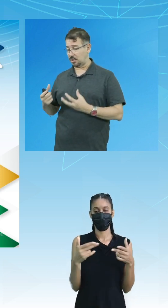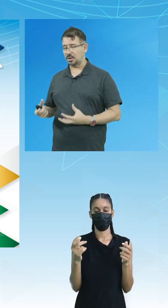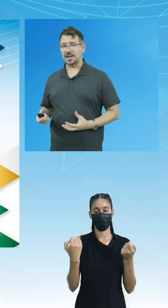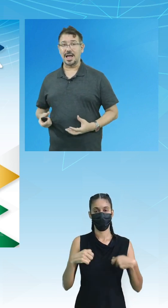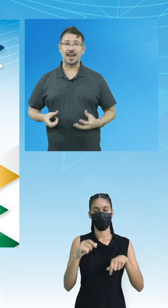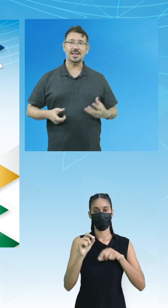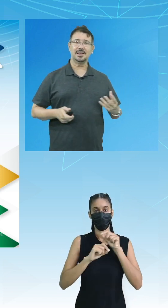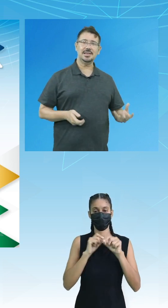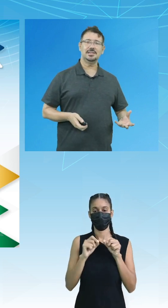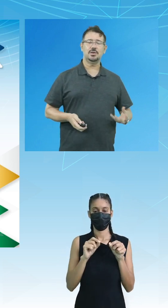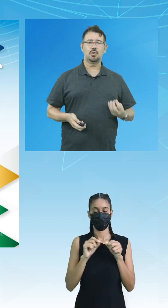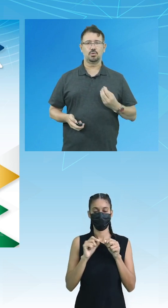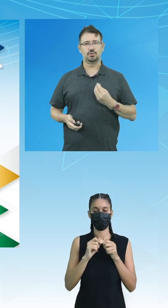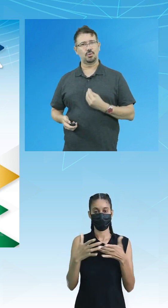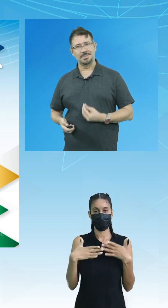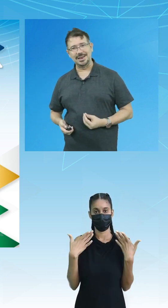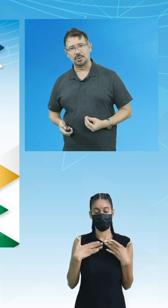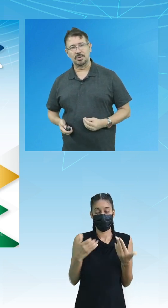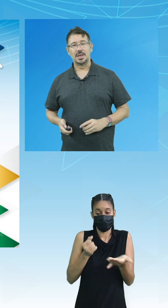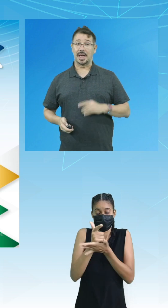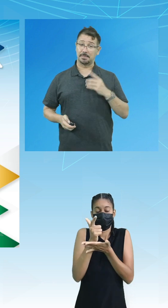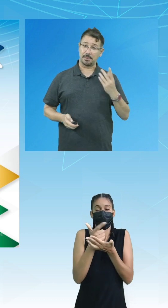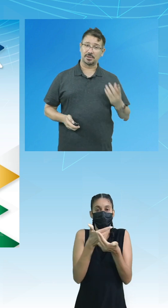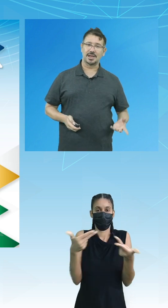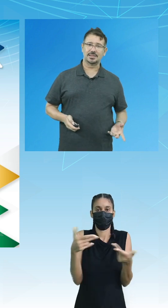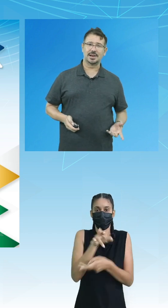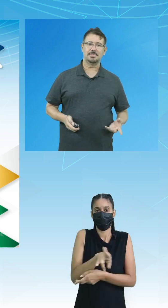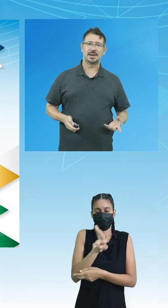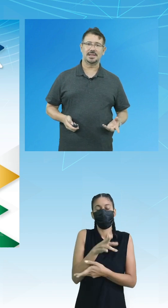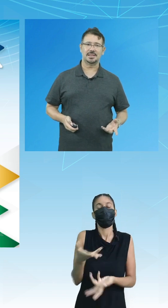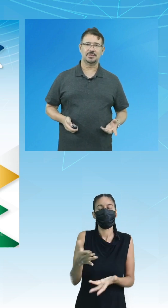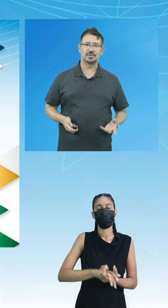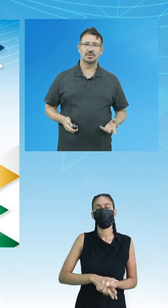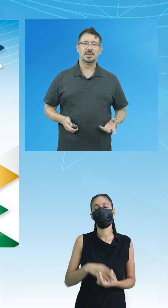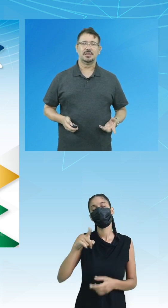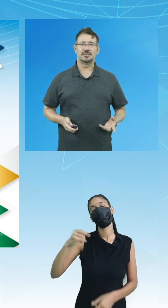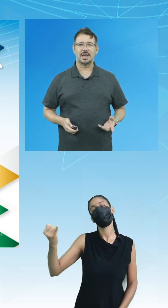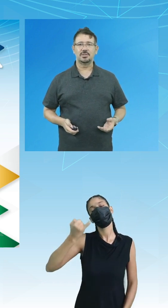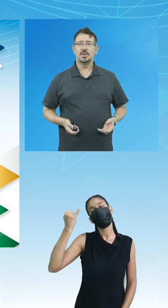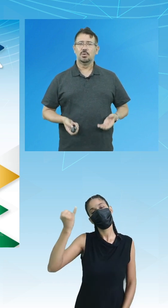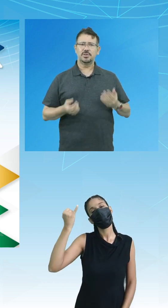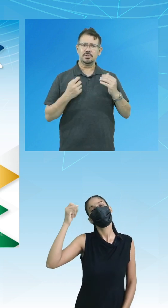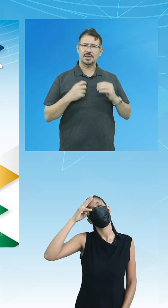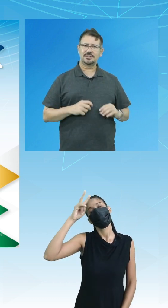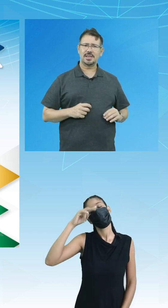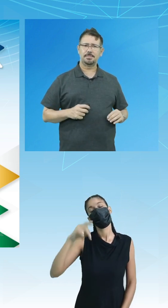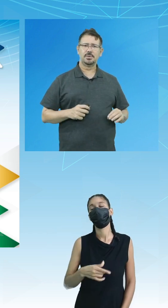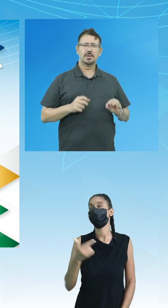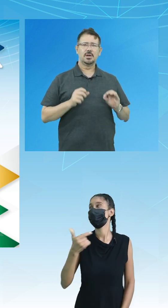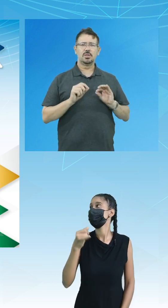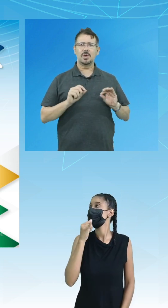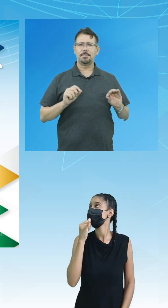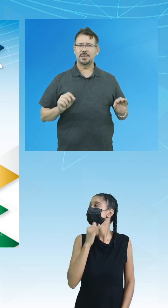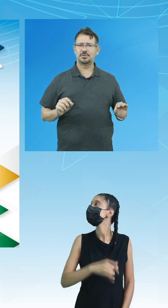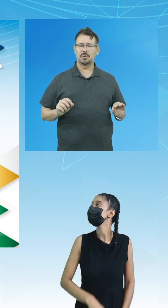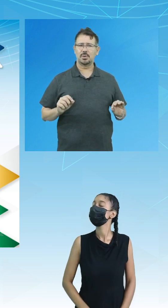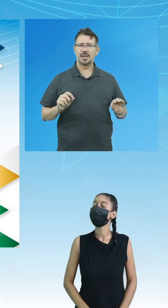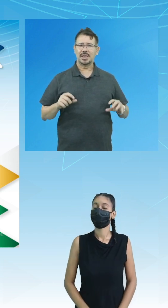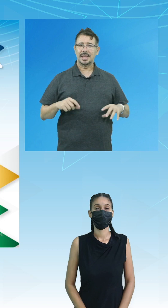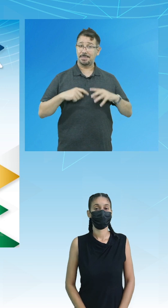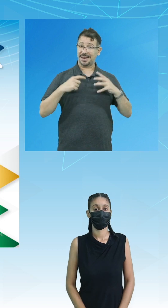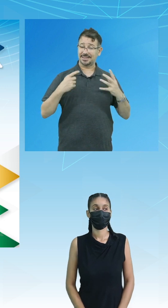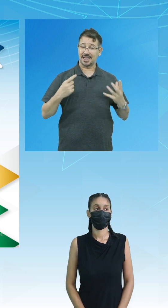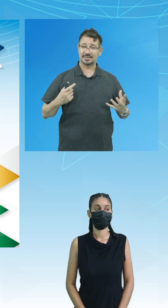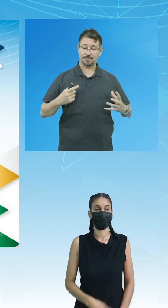que se colocar a alegria de consumi-lo. É importante lembrar disso, certo? O segundo exemplo, quando uma